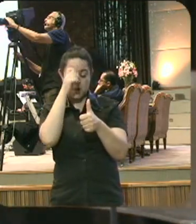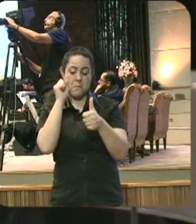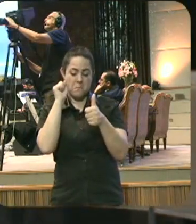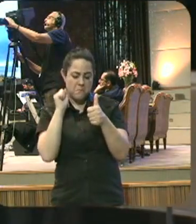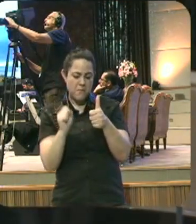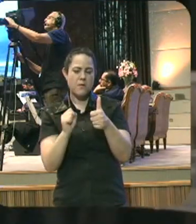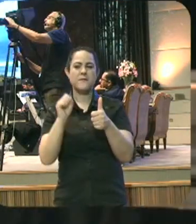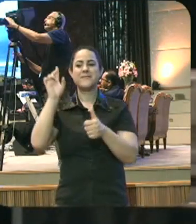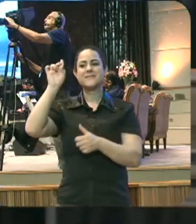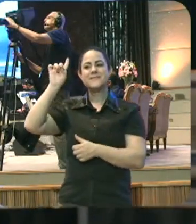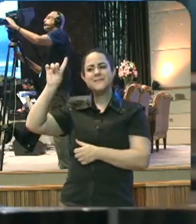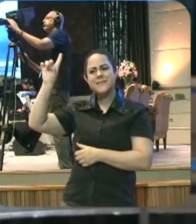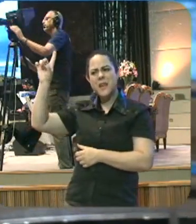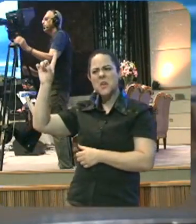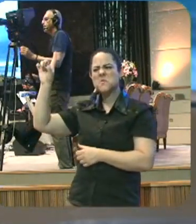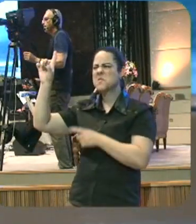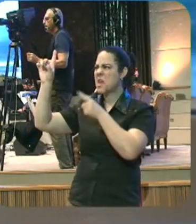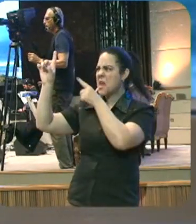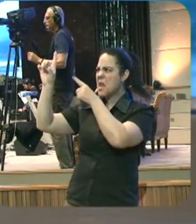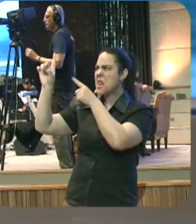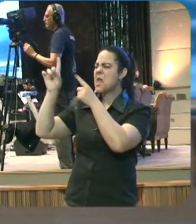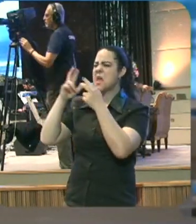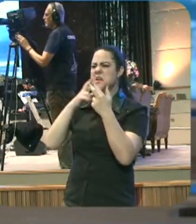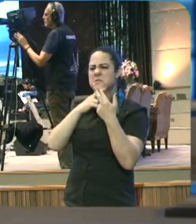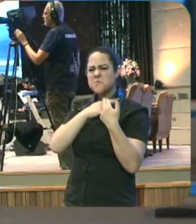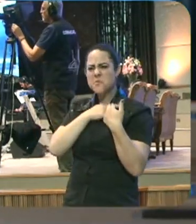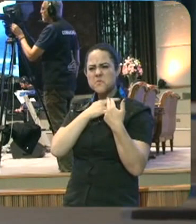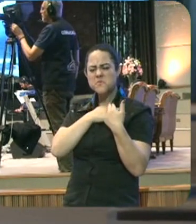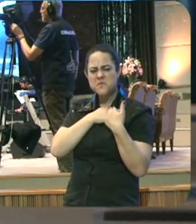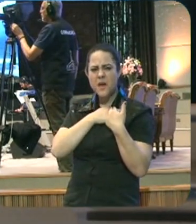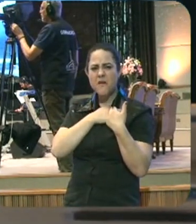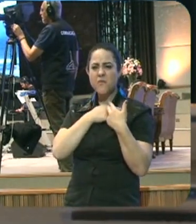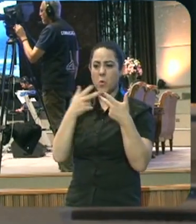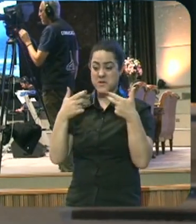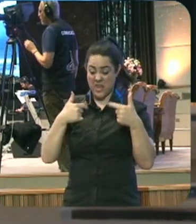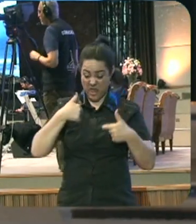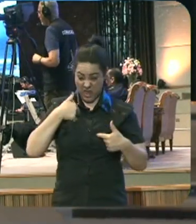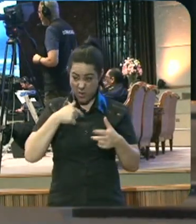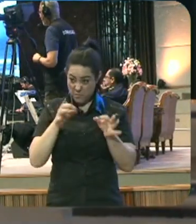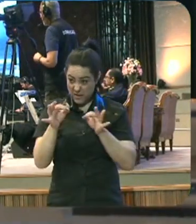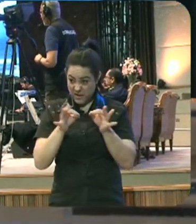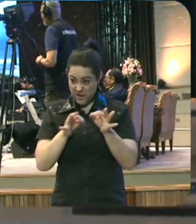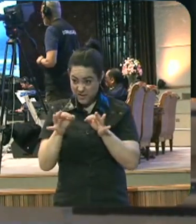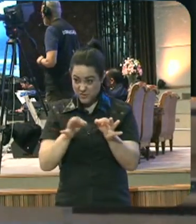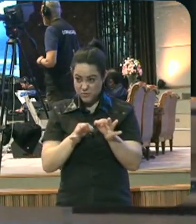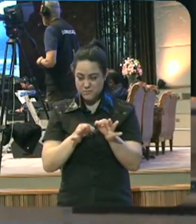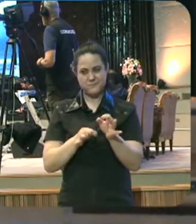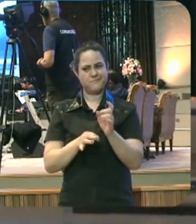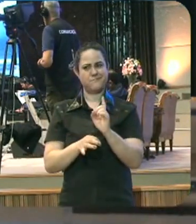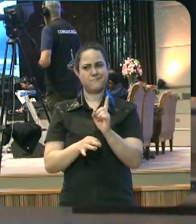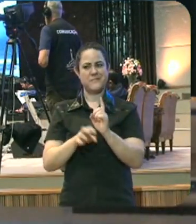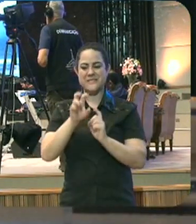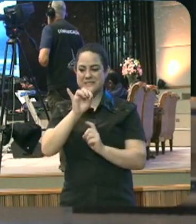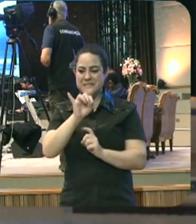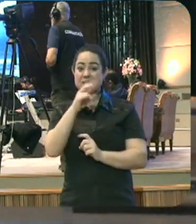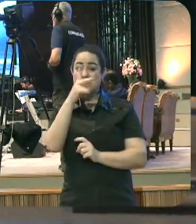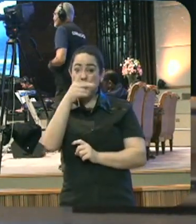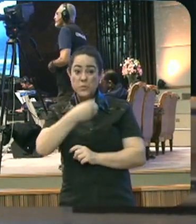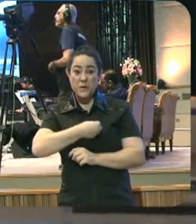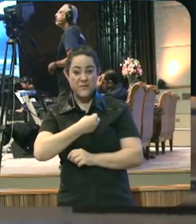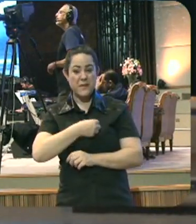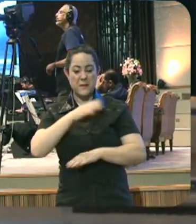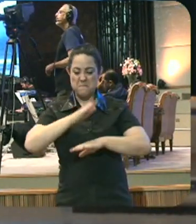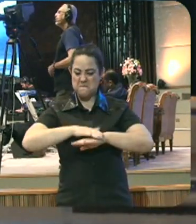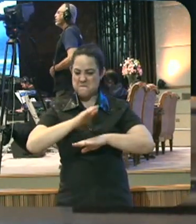que Deus não é responsável por aquilo que eu planejo. Se você está definindo a tua